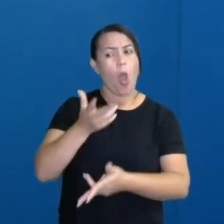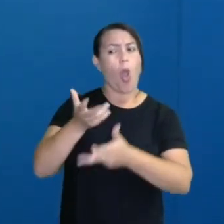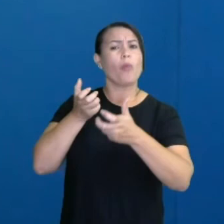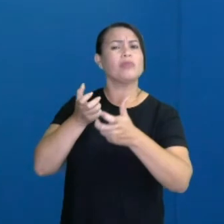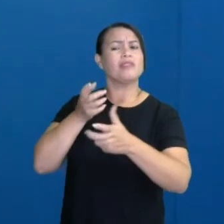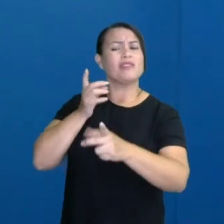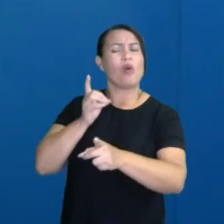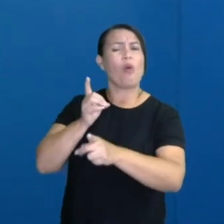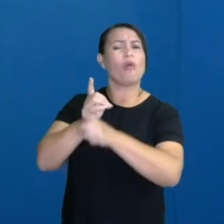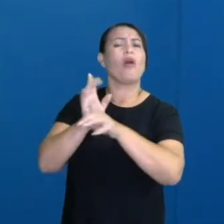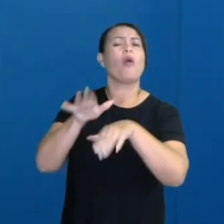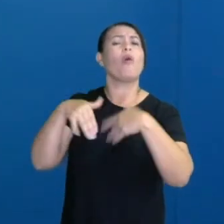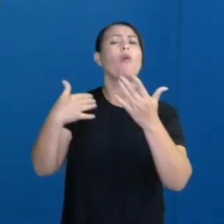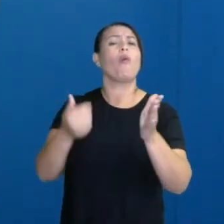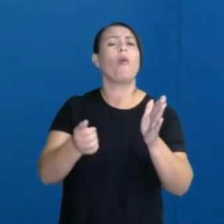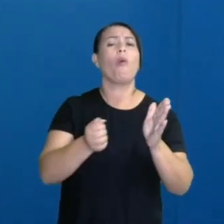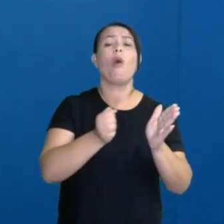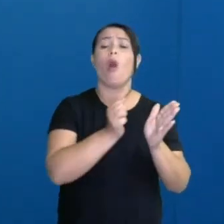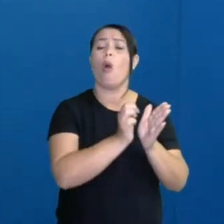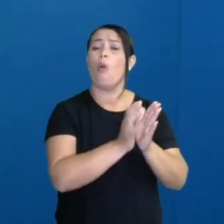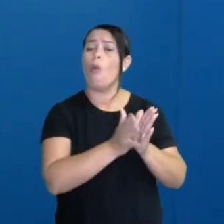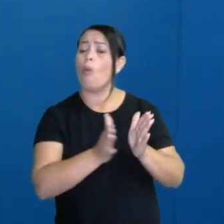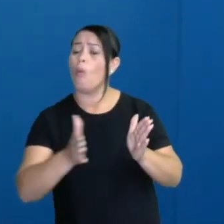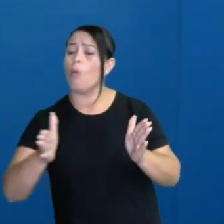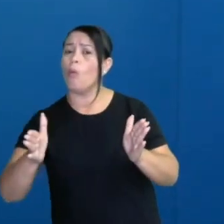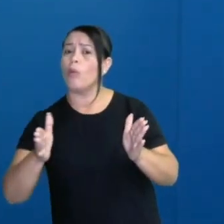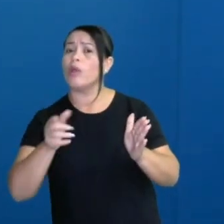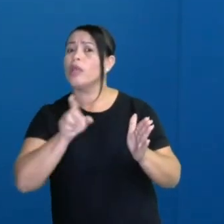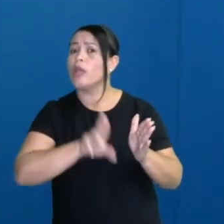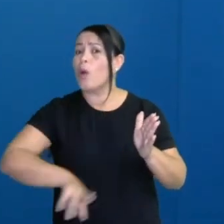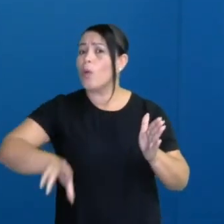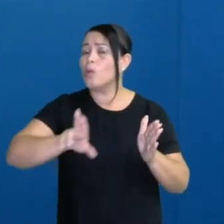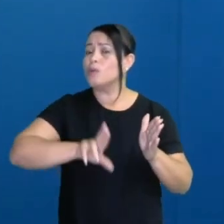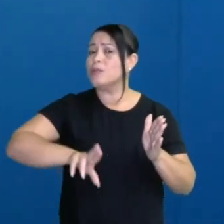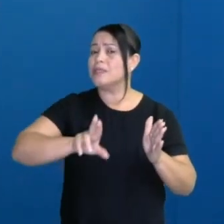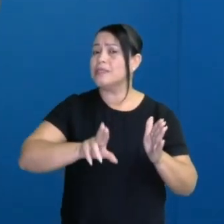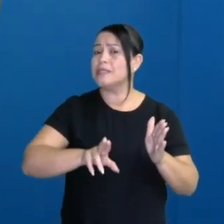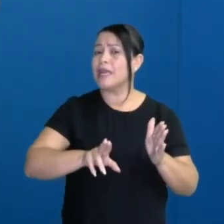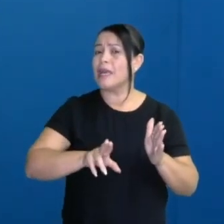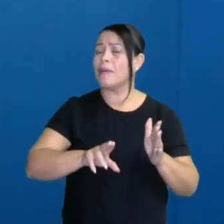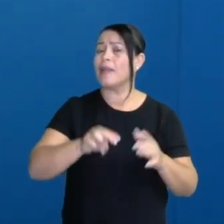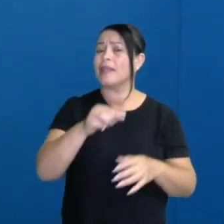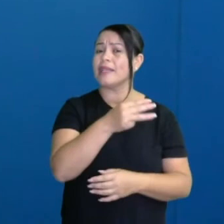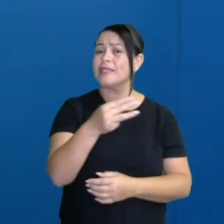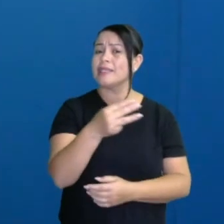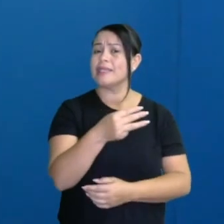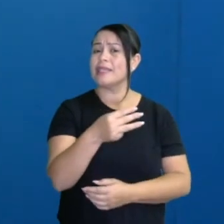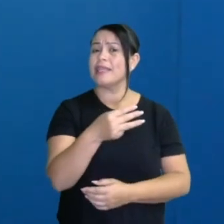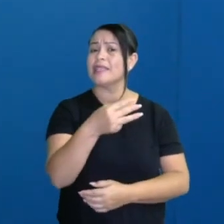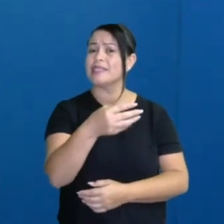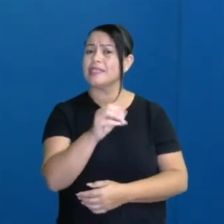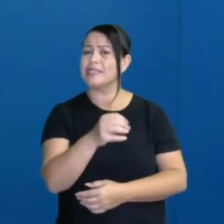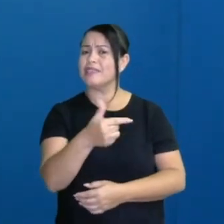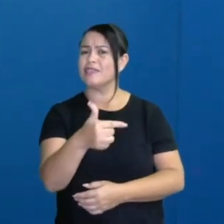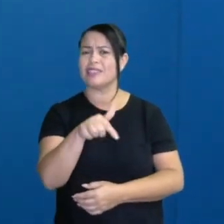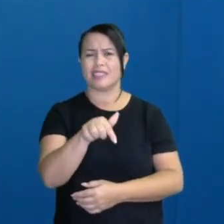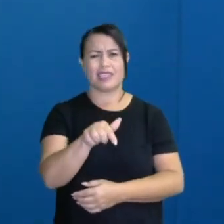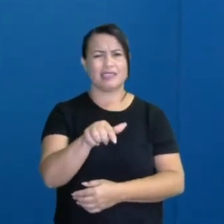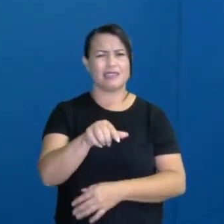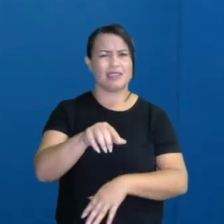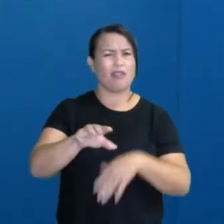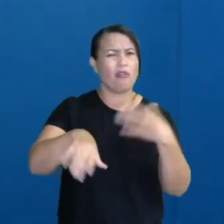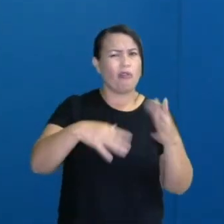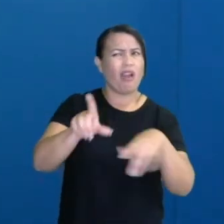que sequência foi essa que eu utilizei para colocar o número 33, 30 e 27? Foi aleatório?